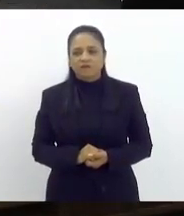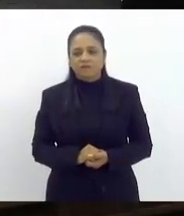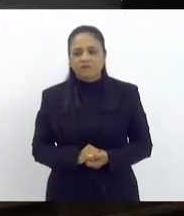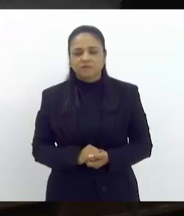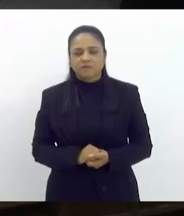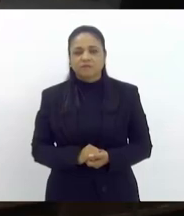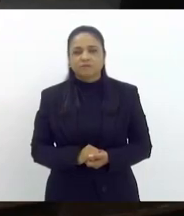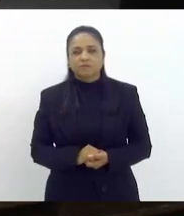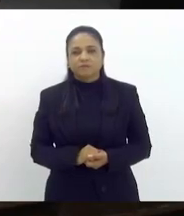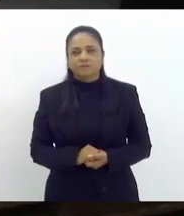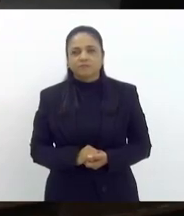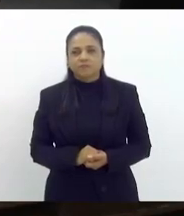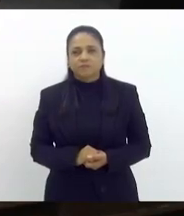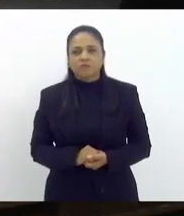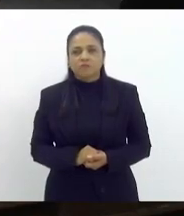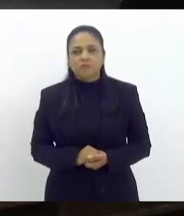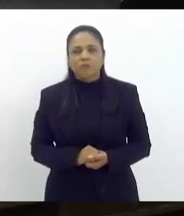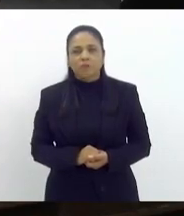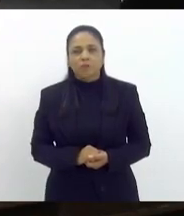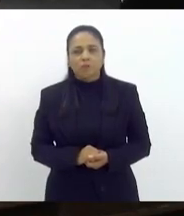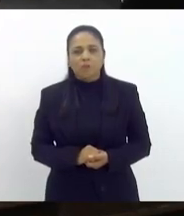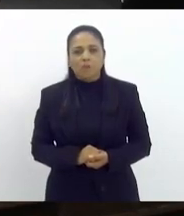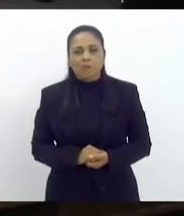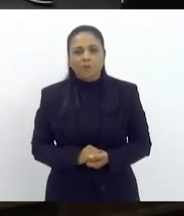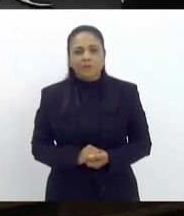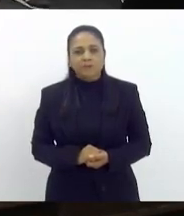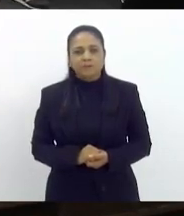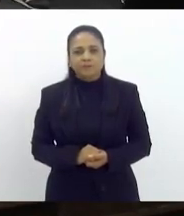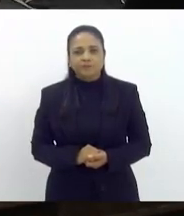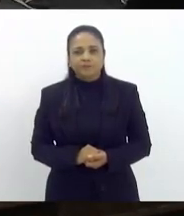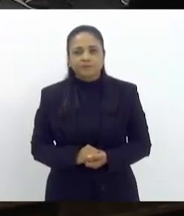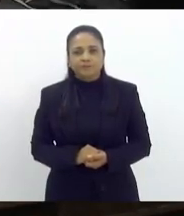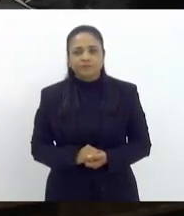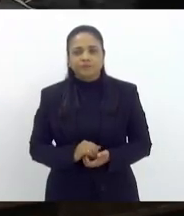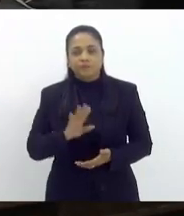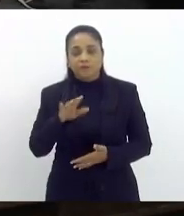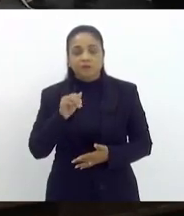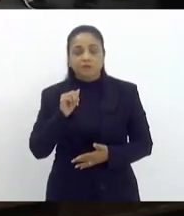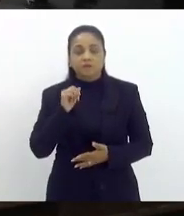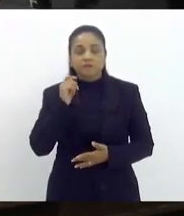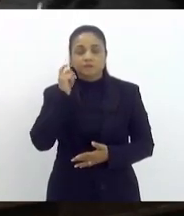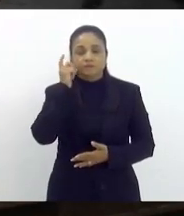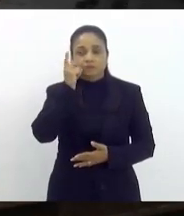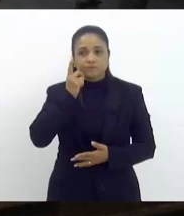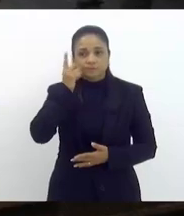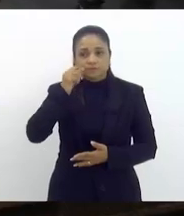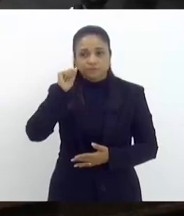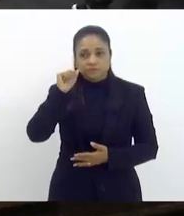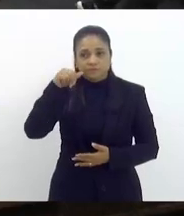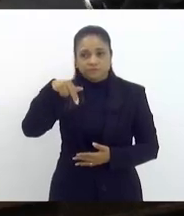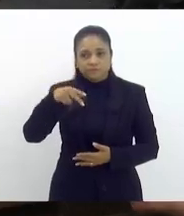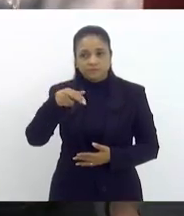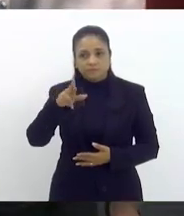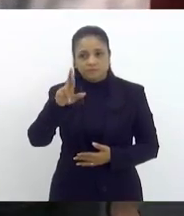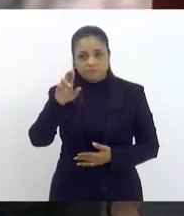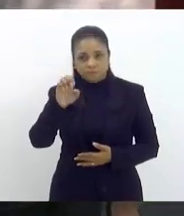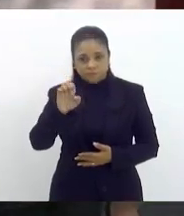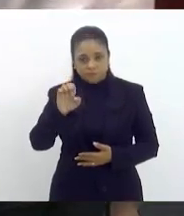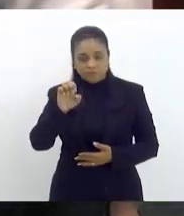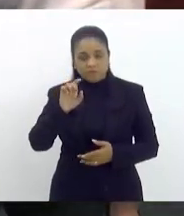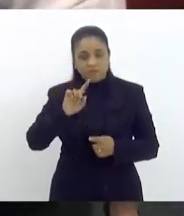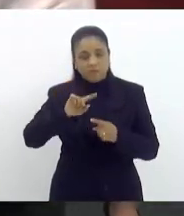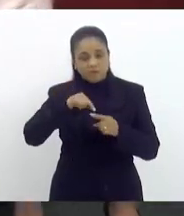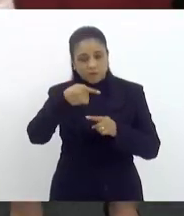presidente só antes cumprir o rito aqui deputado André Corrêa é é logo após a